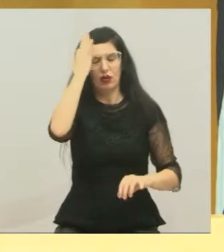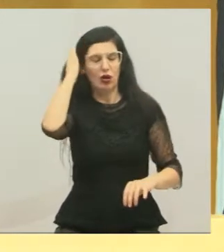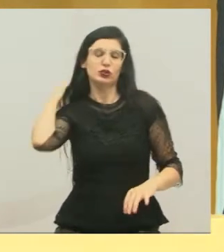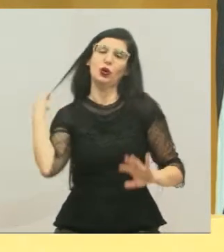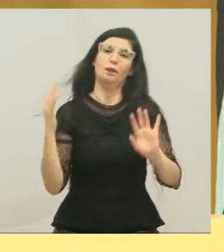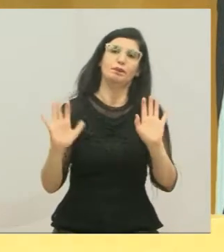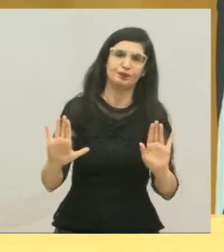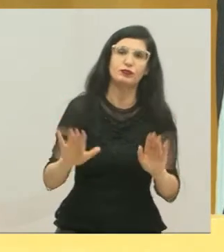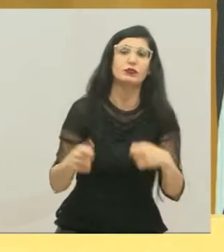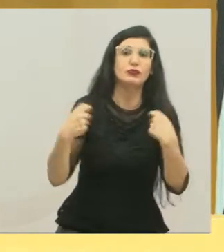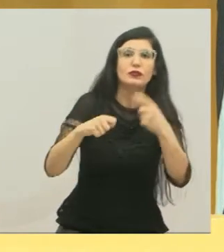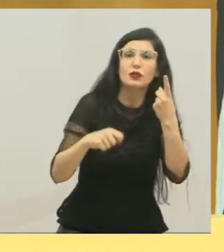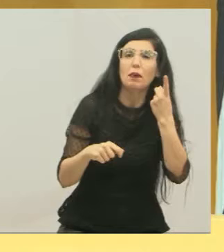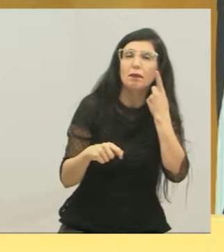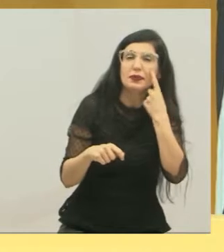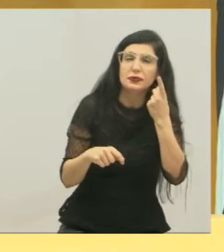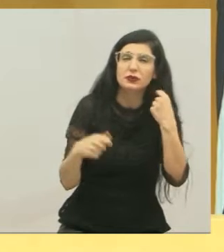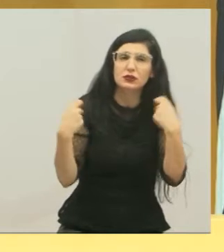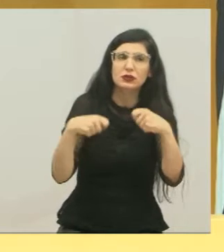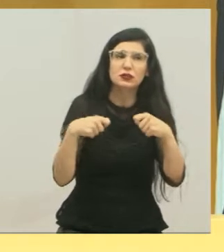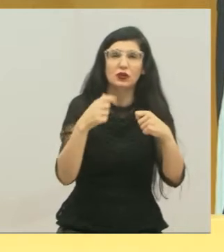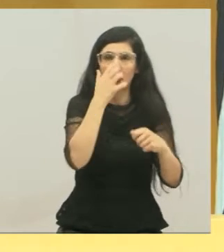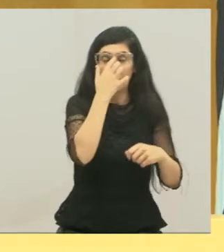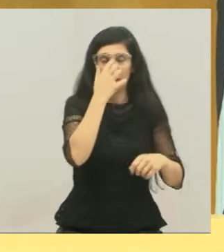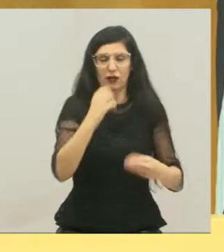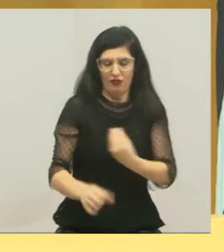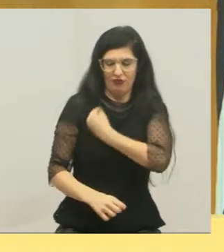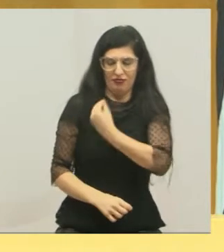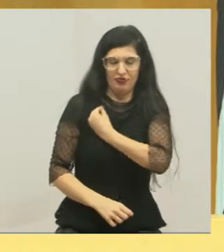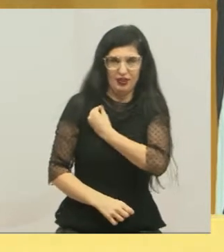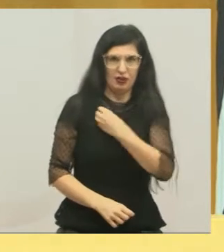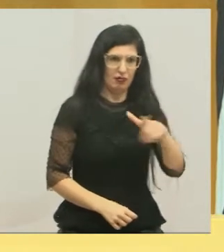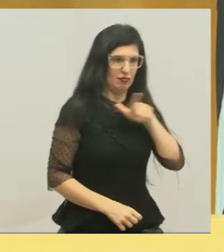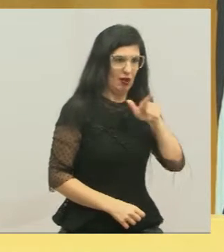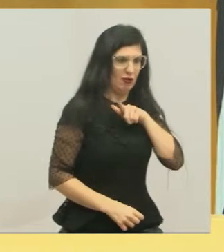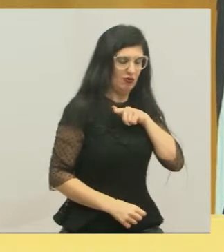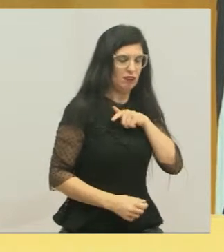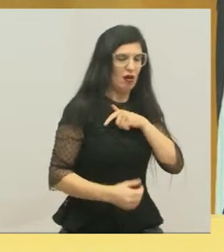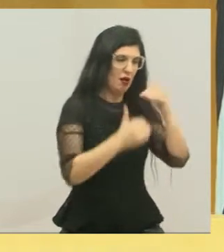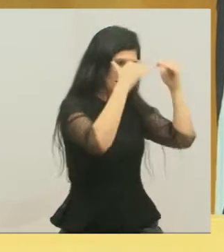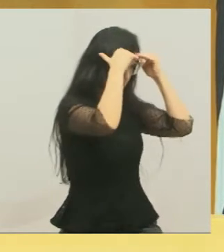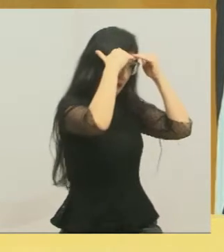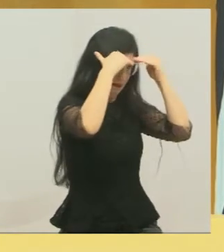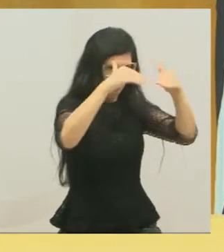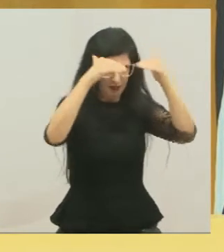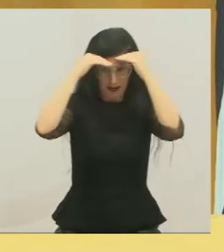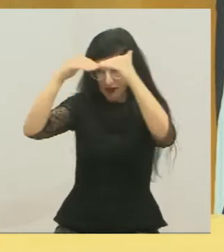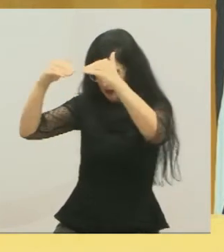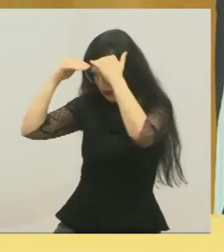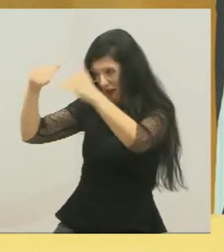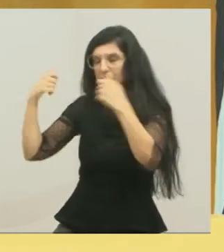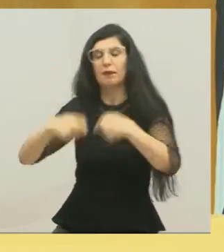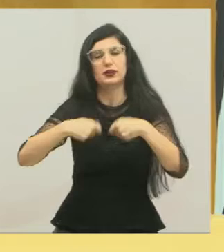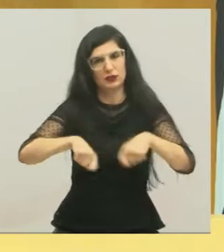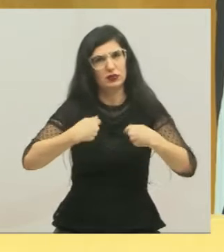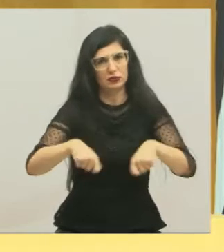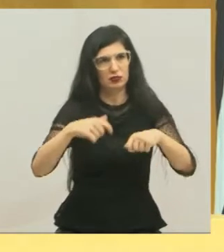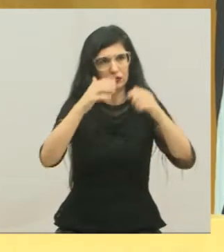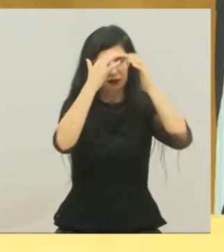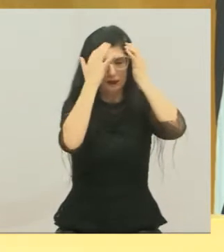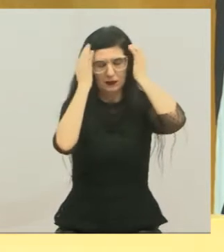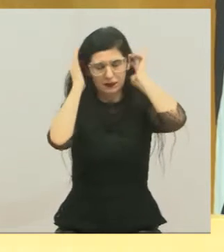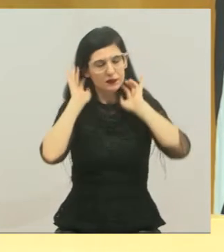temos que olhar os seres vivos não todo todos merecem nosso respeito e todos merecem nossa atenção então fica aí